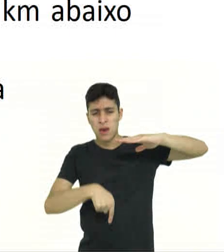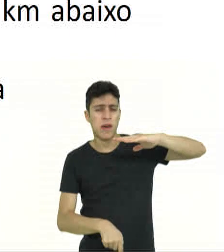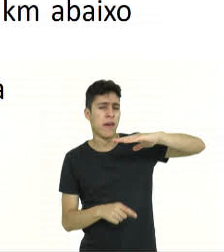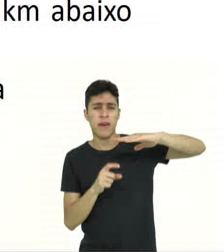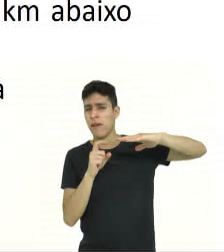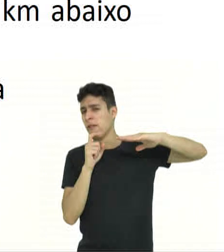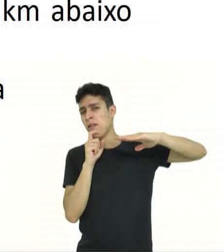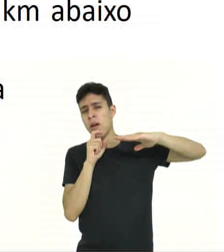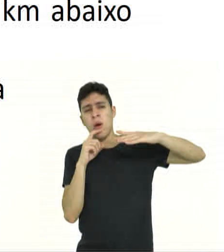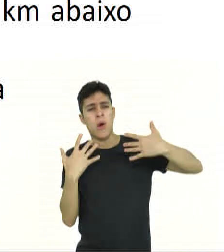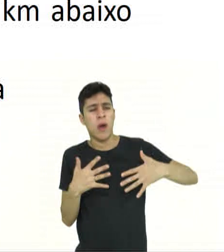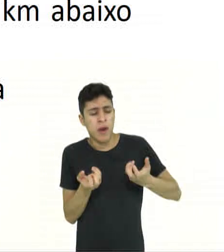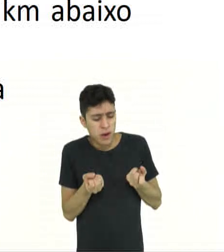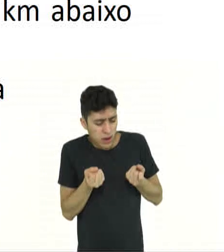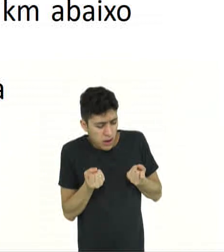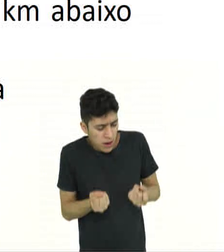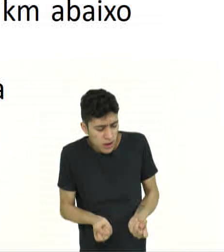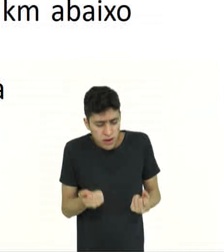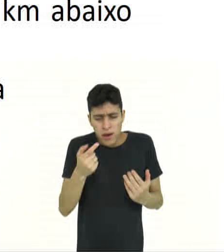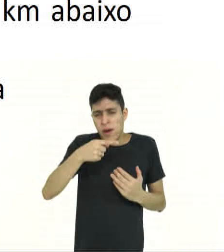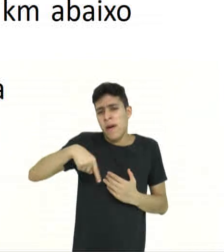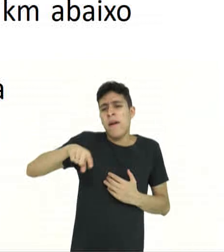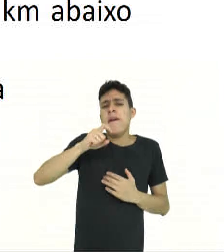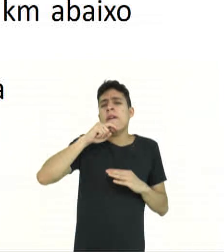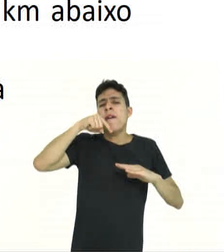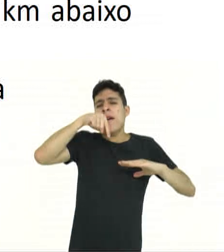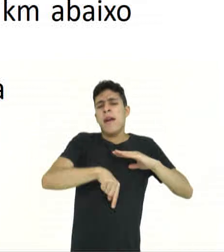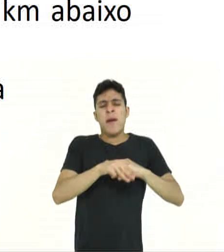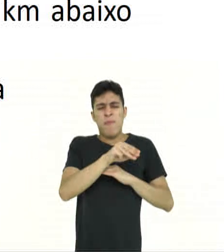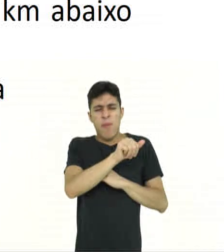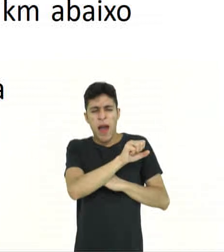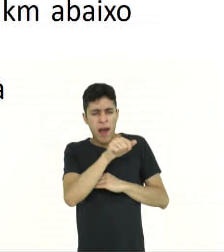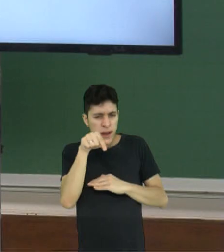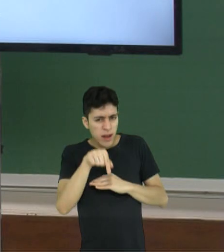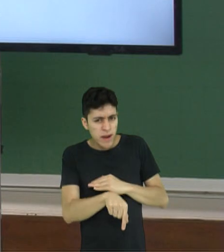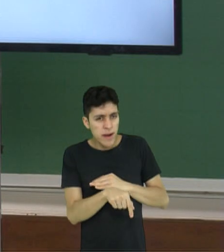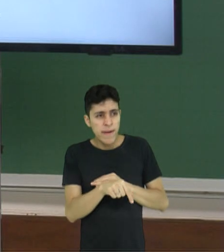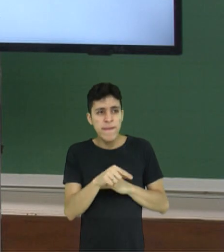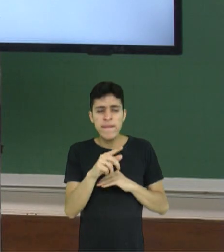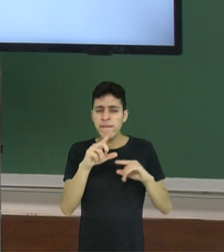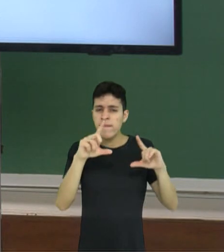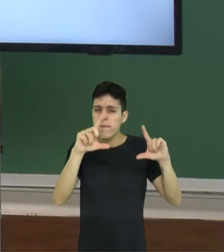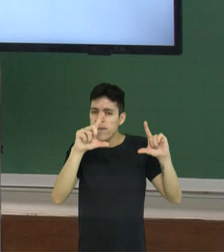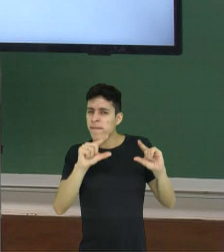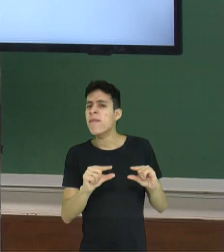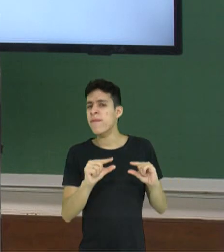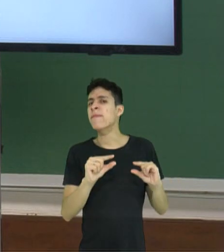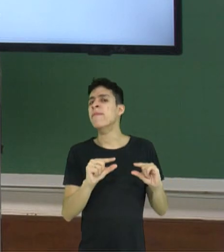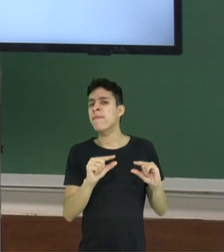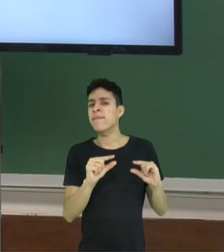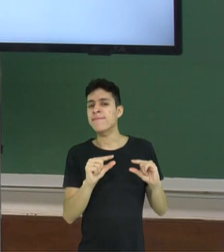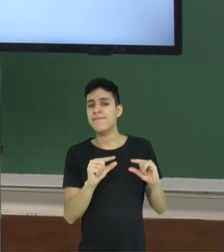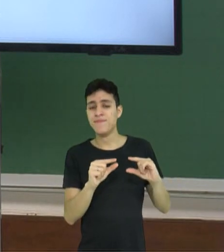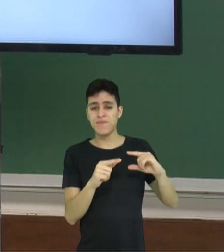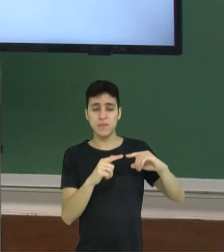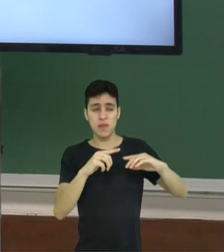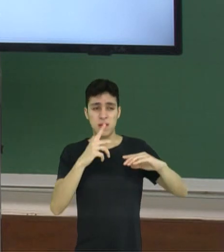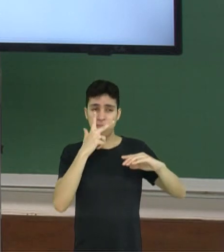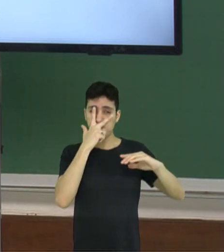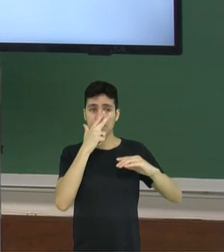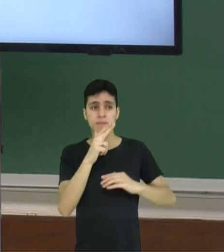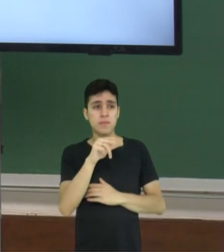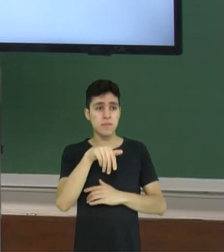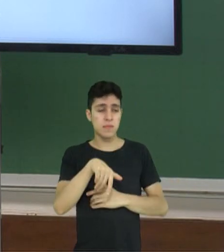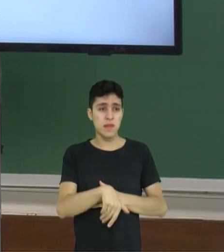muito elevada e o peso dessa massa de gelo, que ele está explicando aqui, ó, ele diminuiu, rebaixou a crosta terrestre